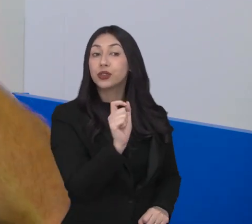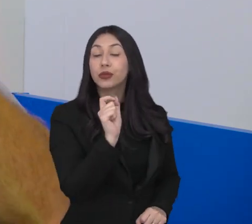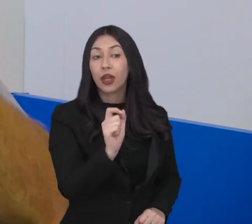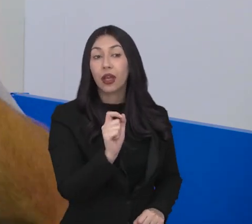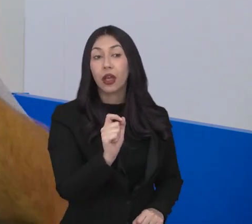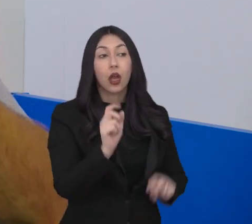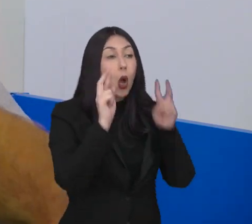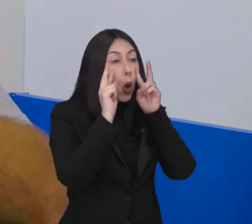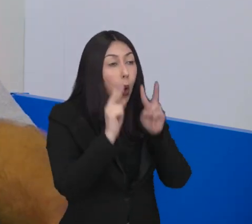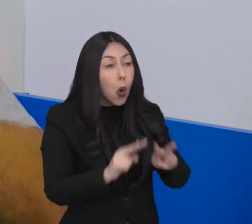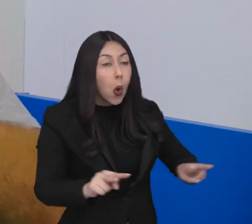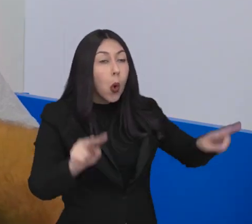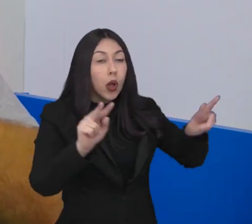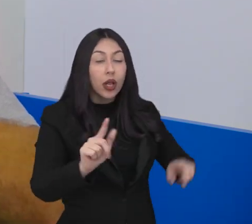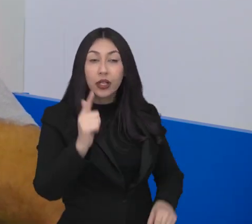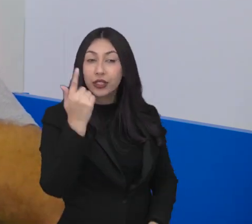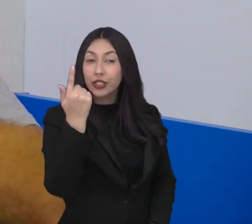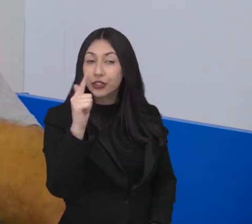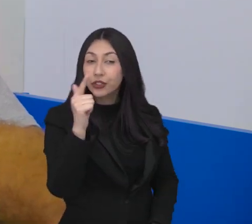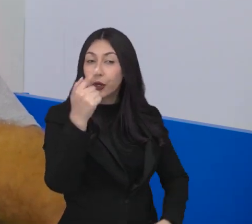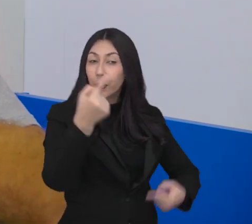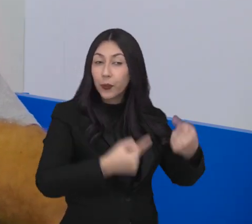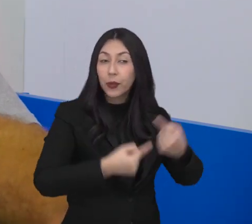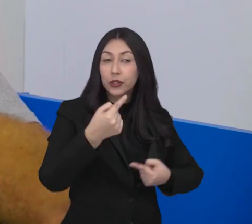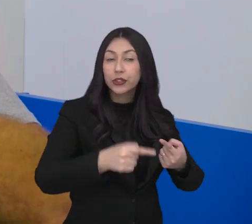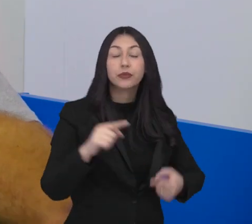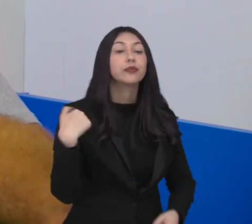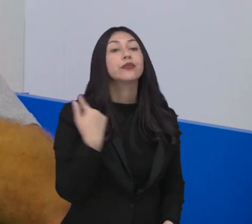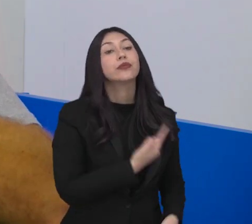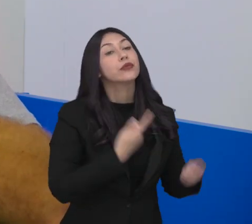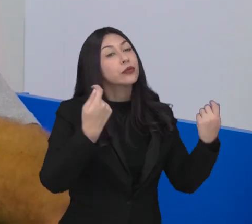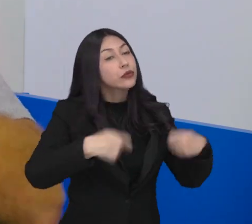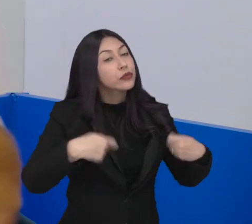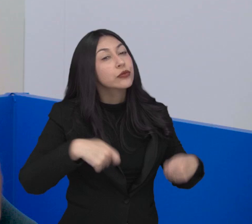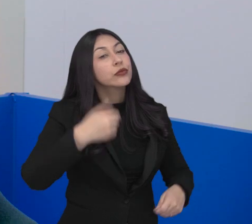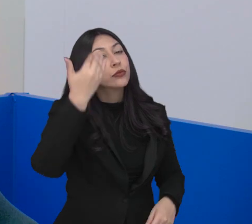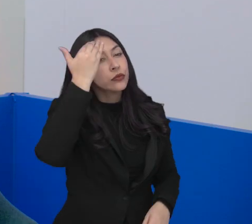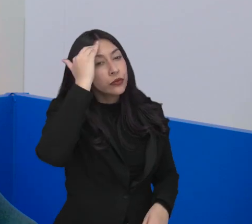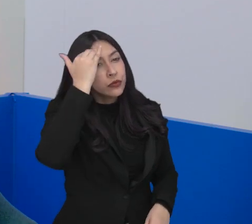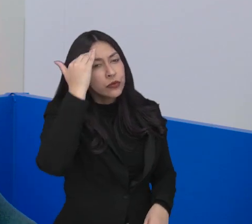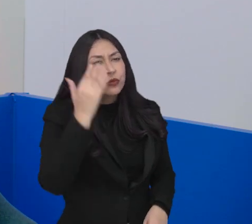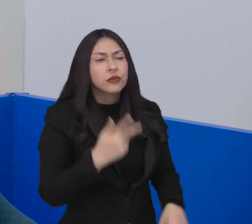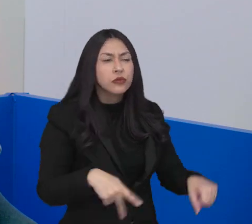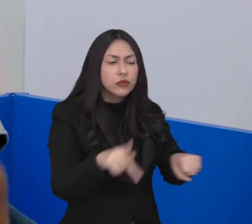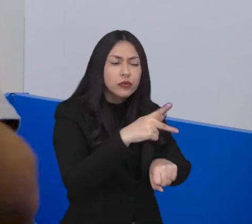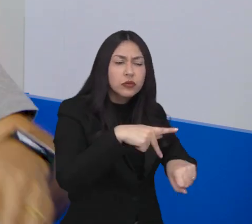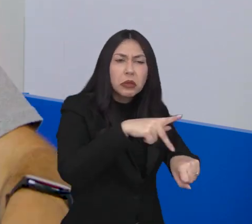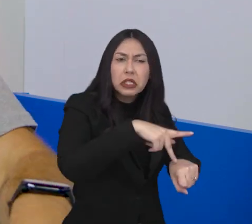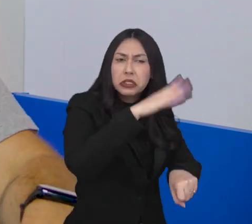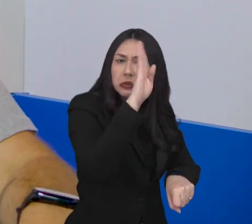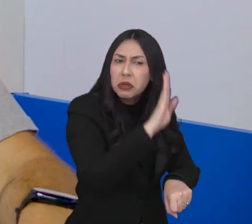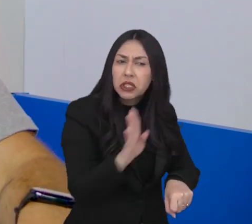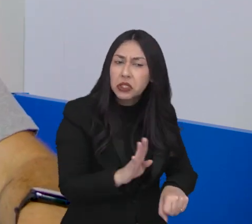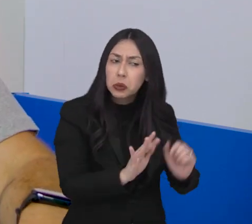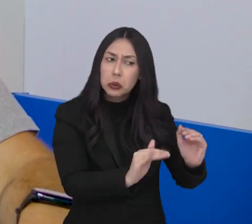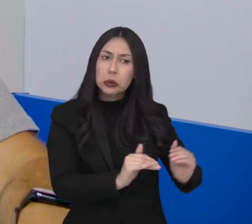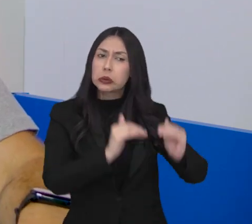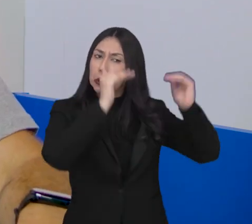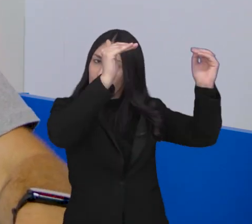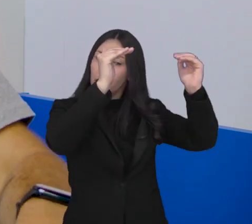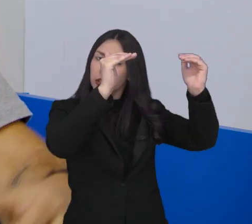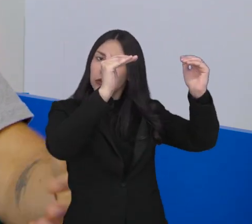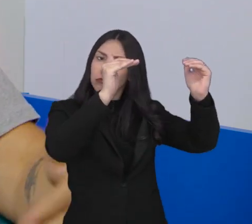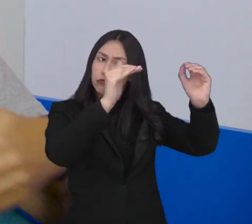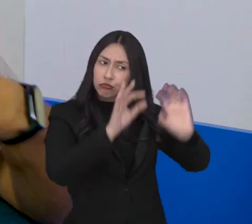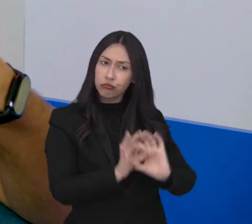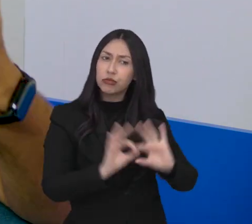mais da geopolítica, como eu falei no começo que espaço é o poder, a gente entender se em algum momento o nosso país está colocando a soberania em xeque. Porque